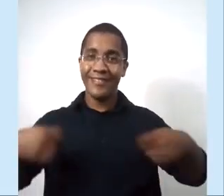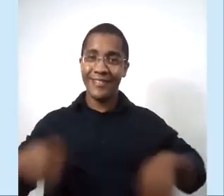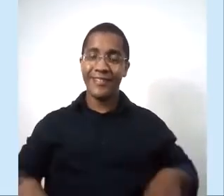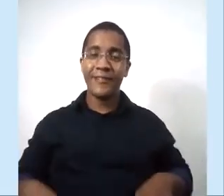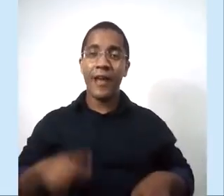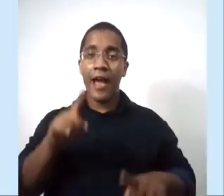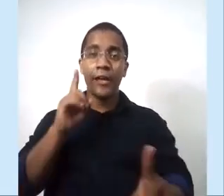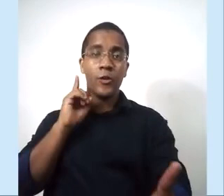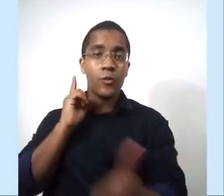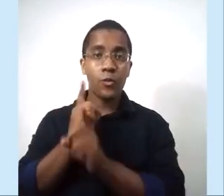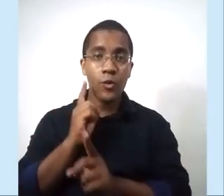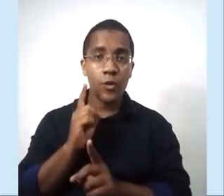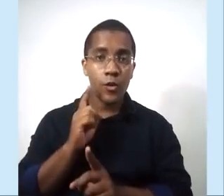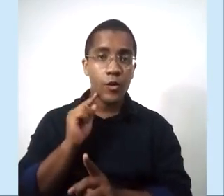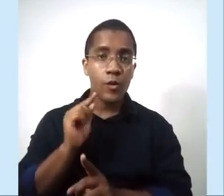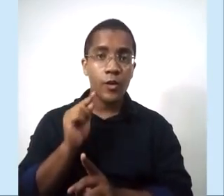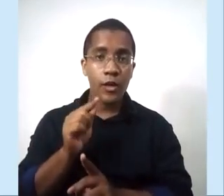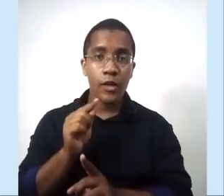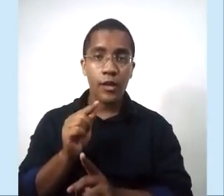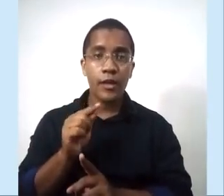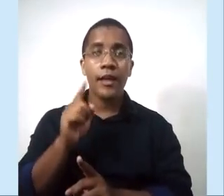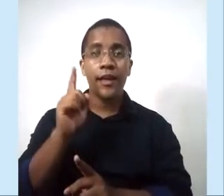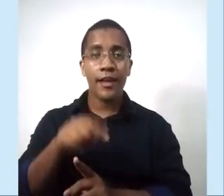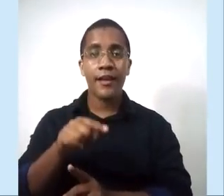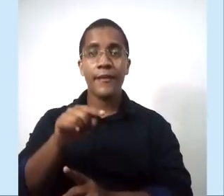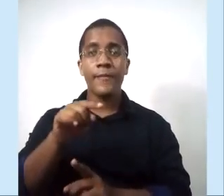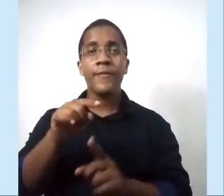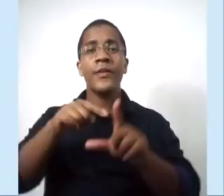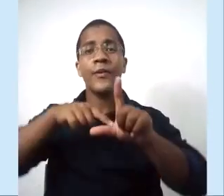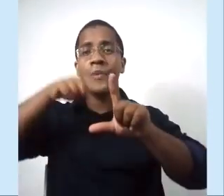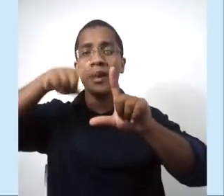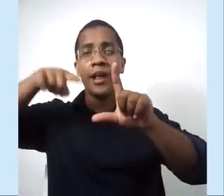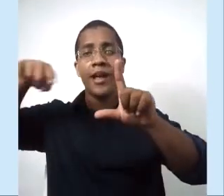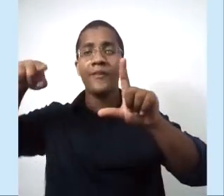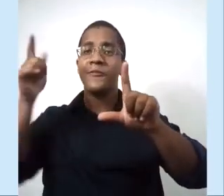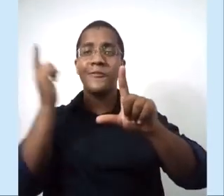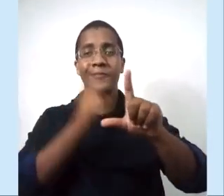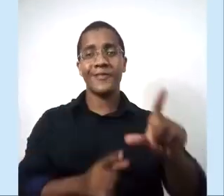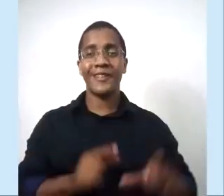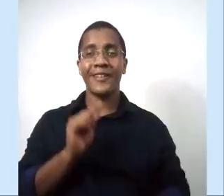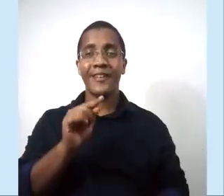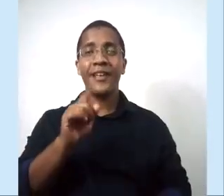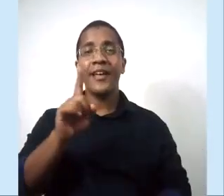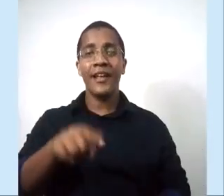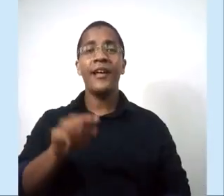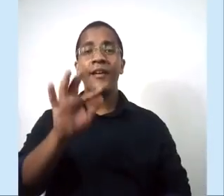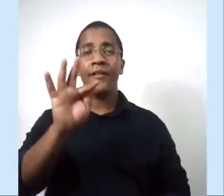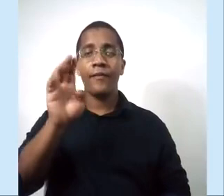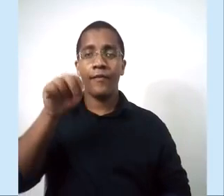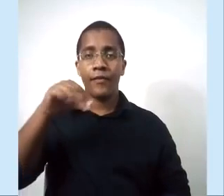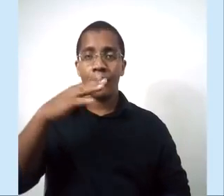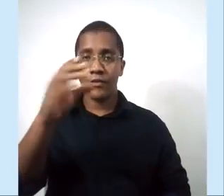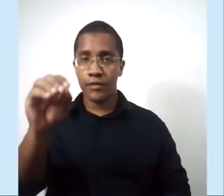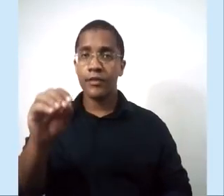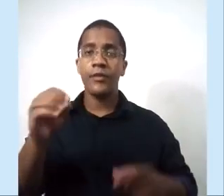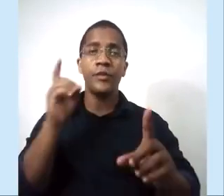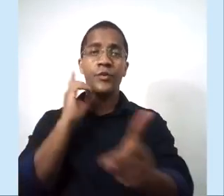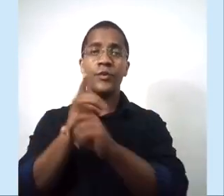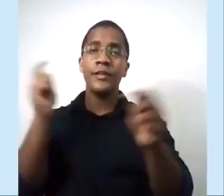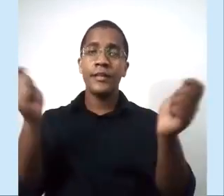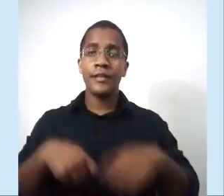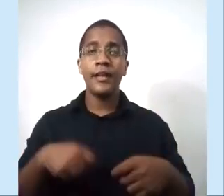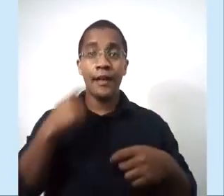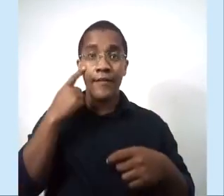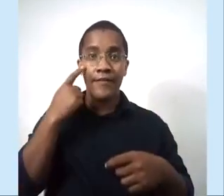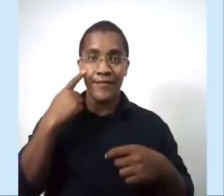ligação. E isso vai gerar a forma gráfica, a representação gráfica da função.